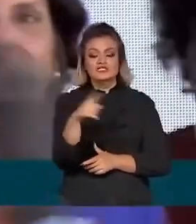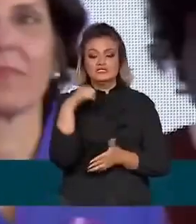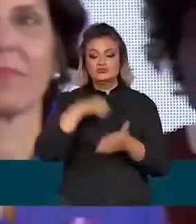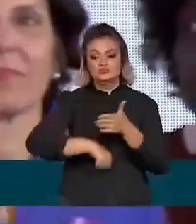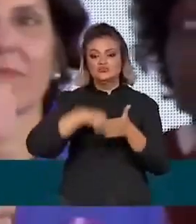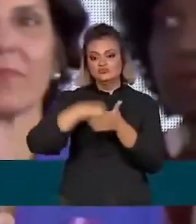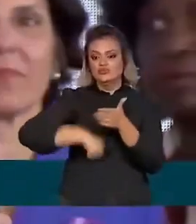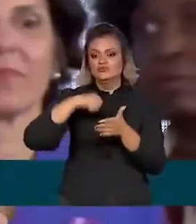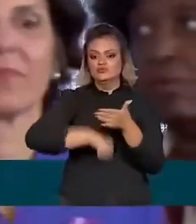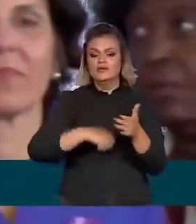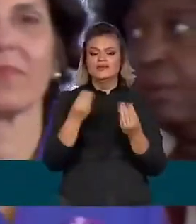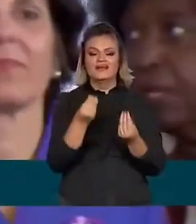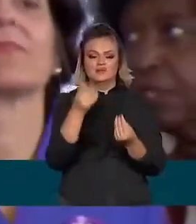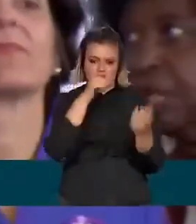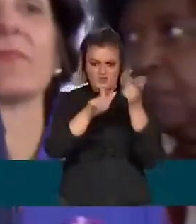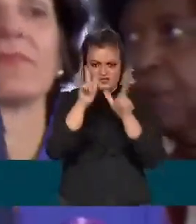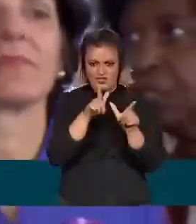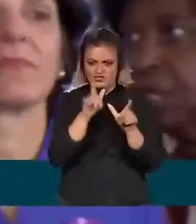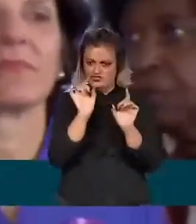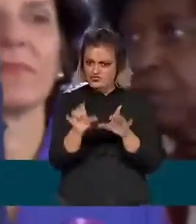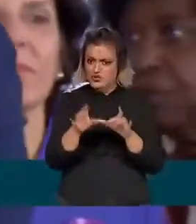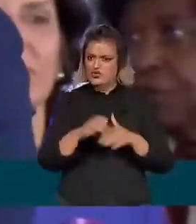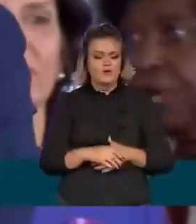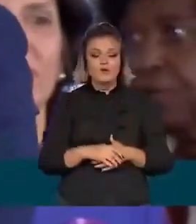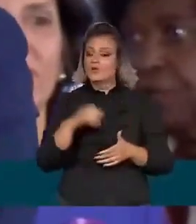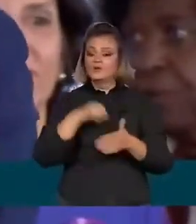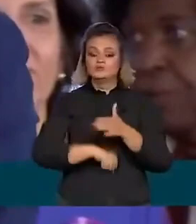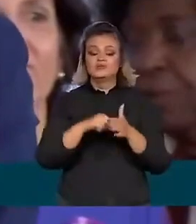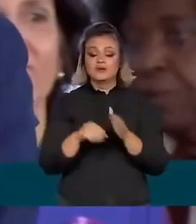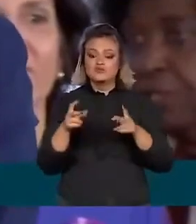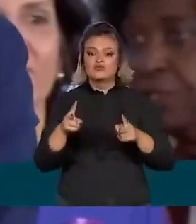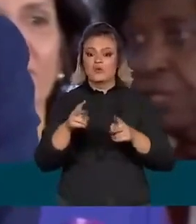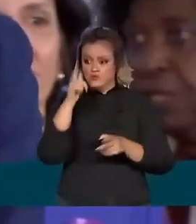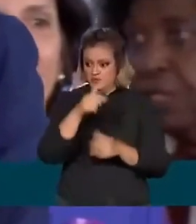lutar não apenas para conquistar, mas a gente precisa lutar para manter.